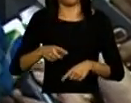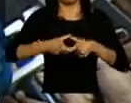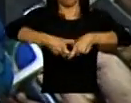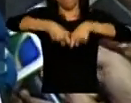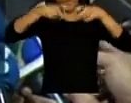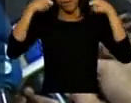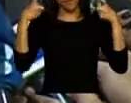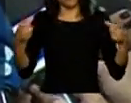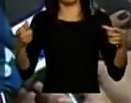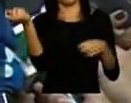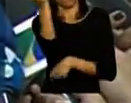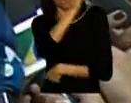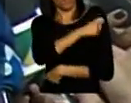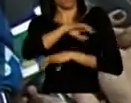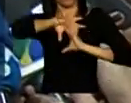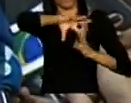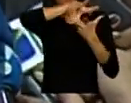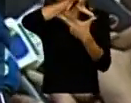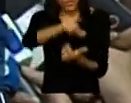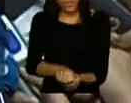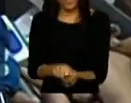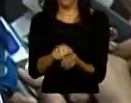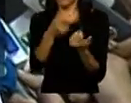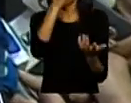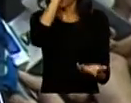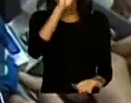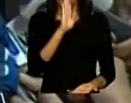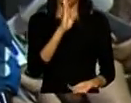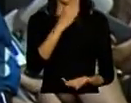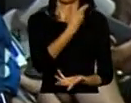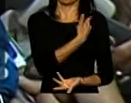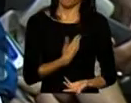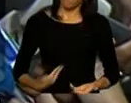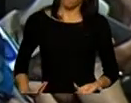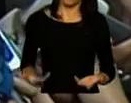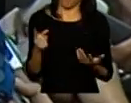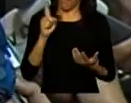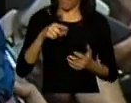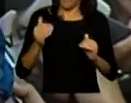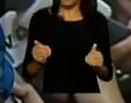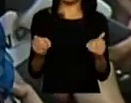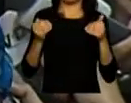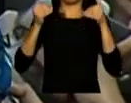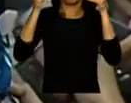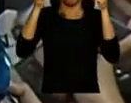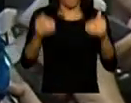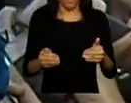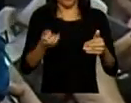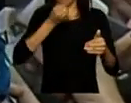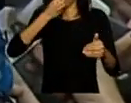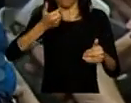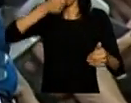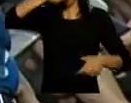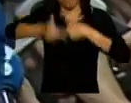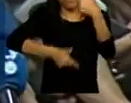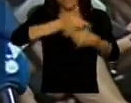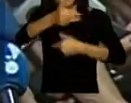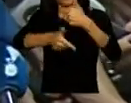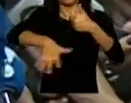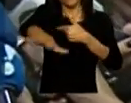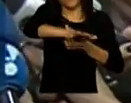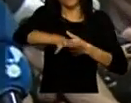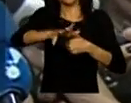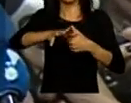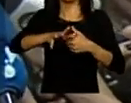de vacinação contra o HPV totalmente pública e gratuita mais um passo inovador do nosso programa